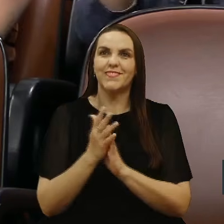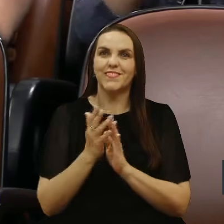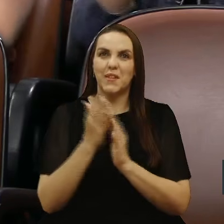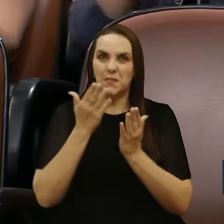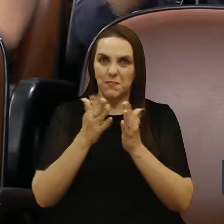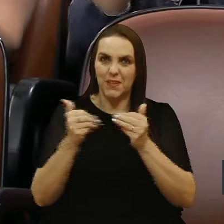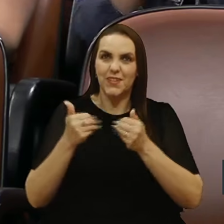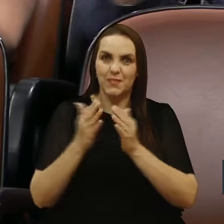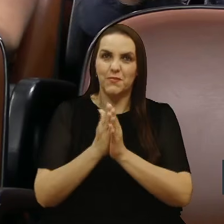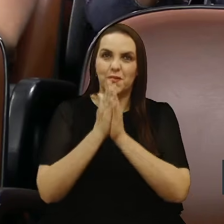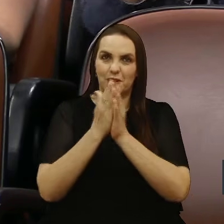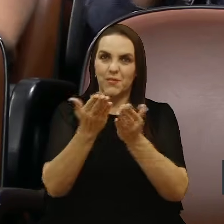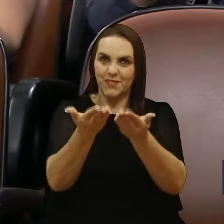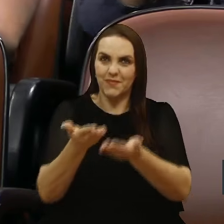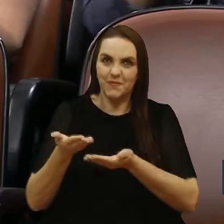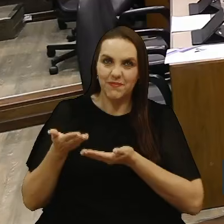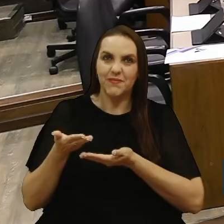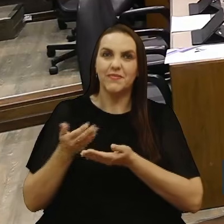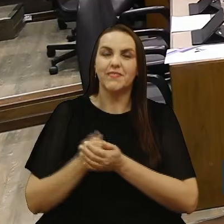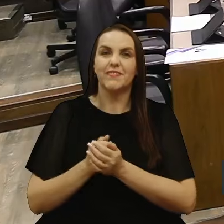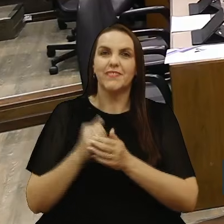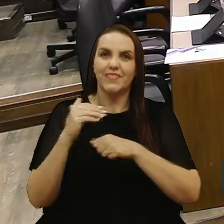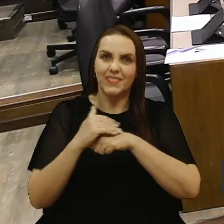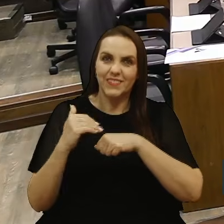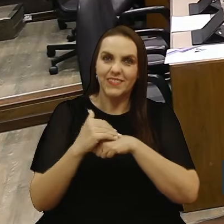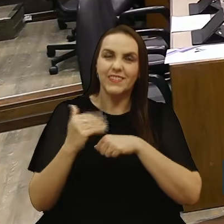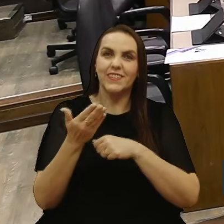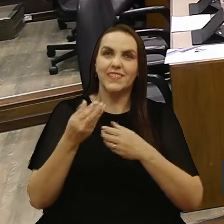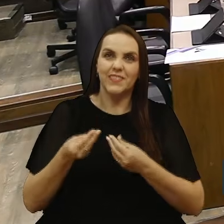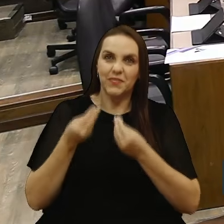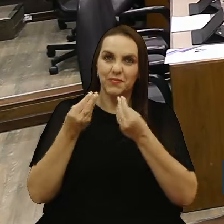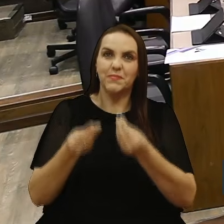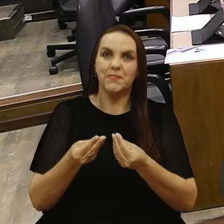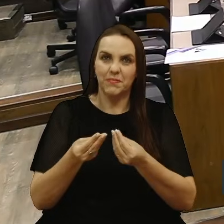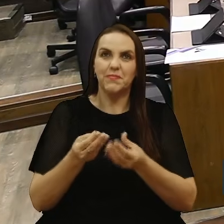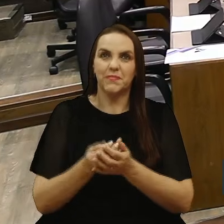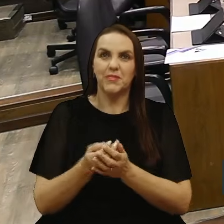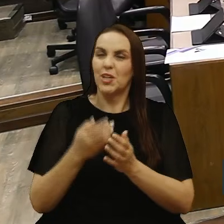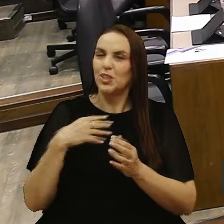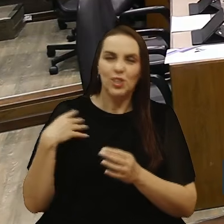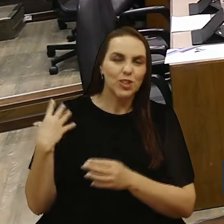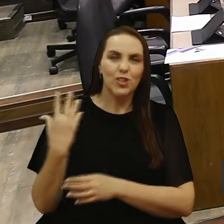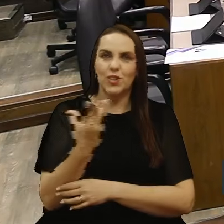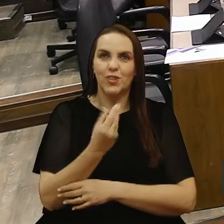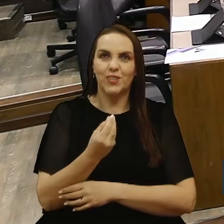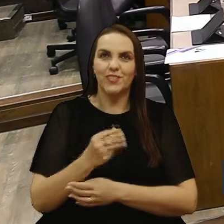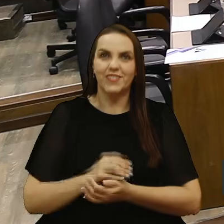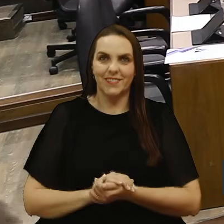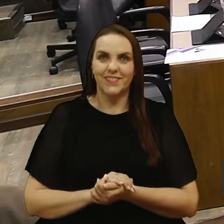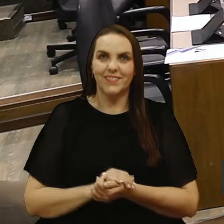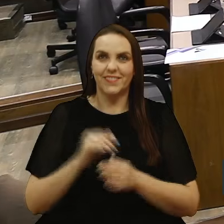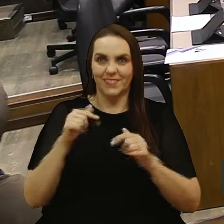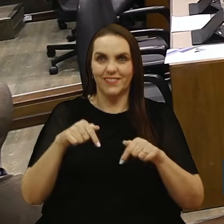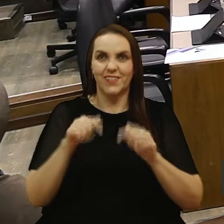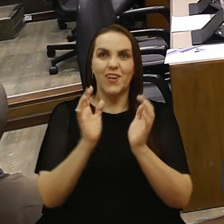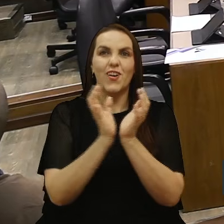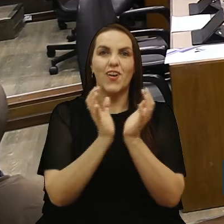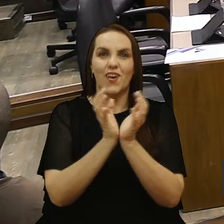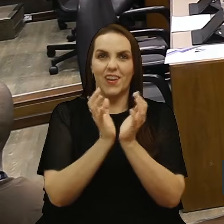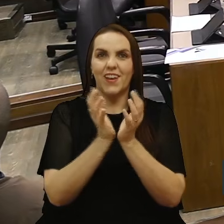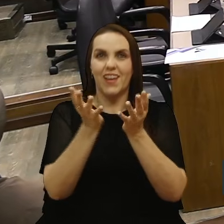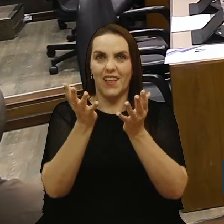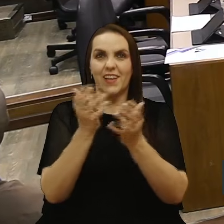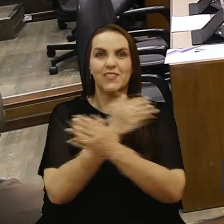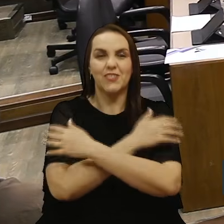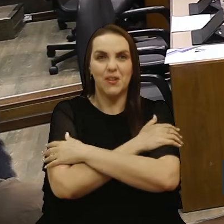favor, para receber um carinho e um mimo de todos. Aqui os teus colegas vieram te